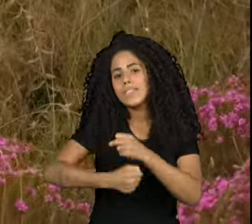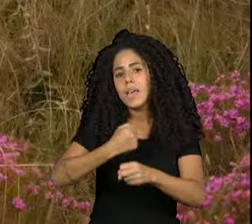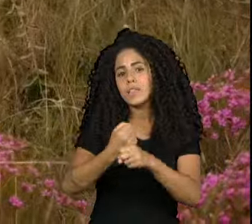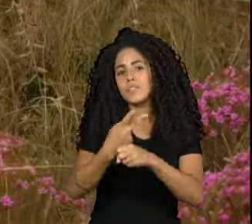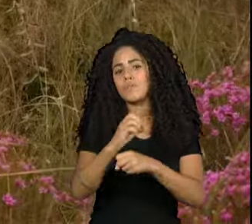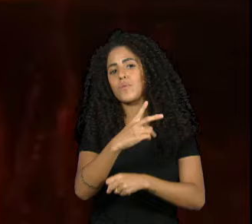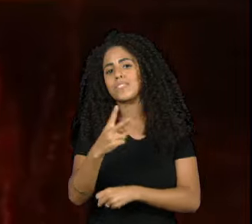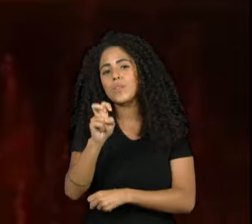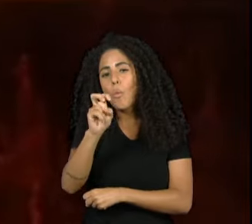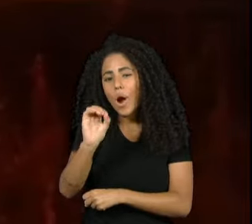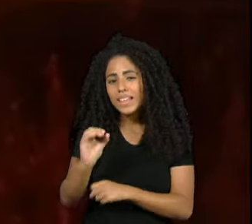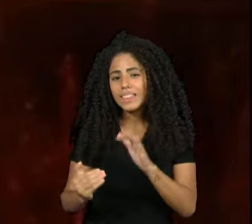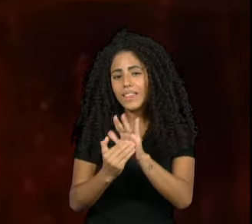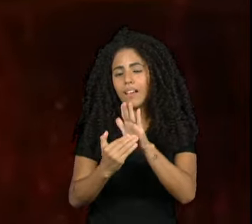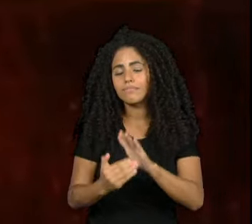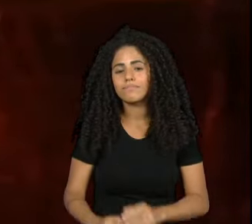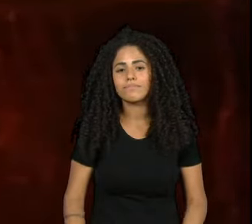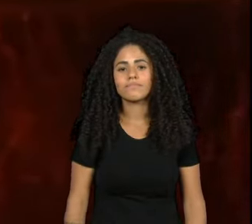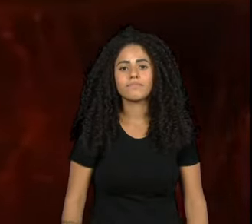2050.